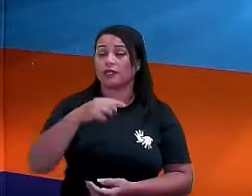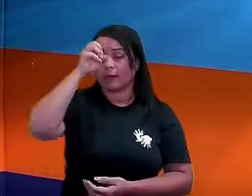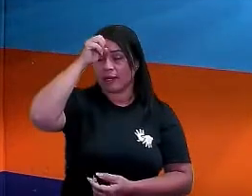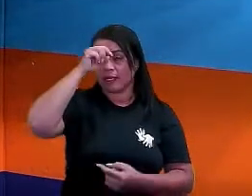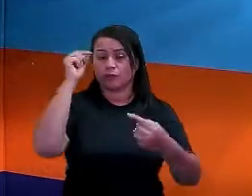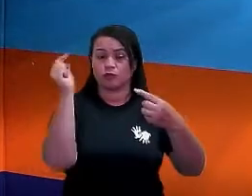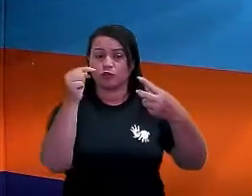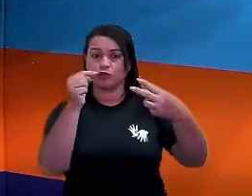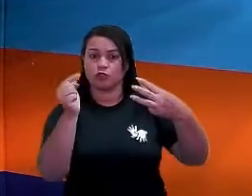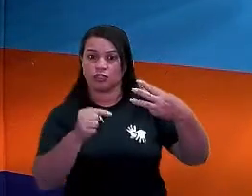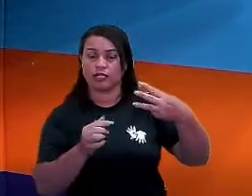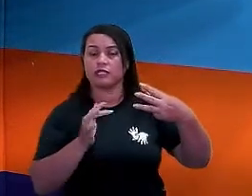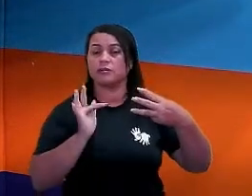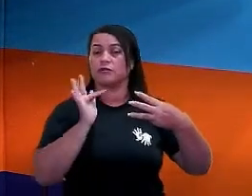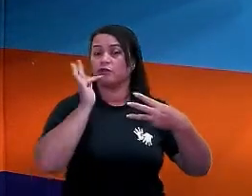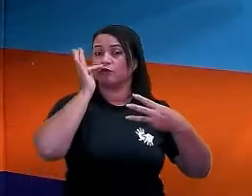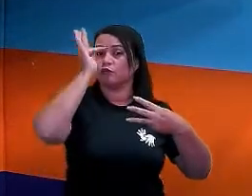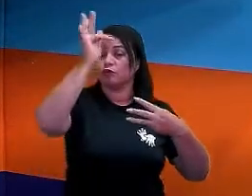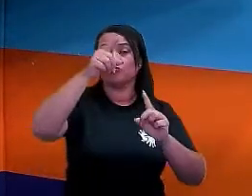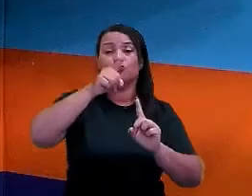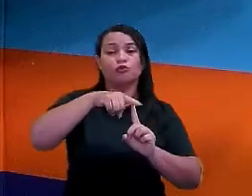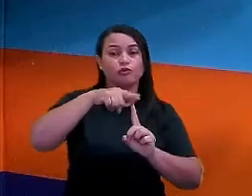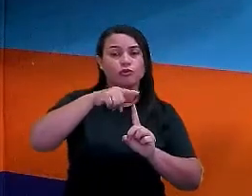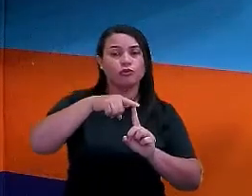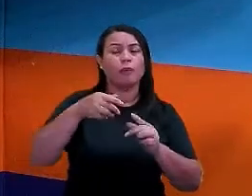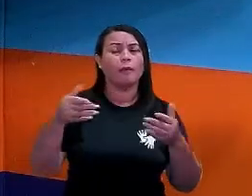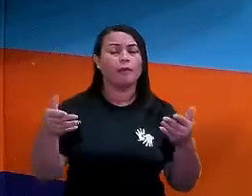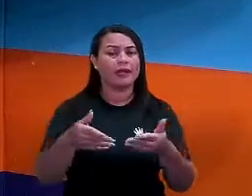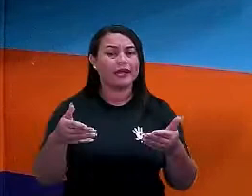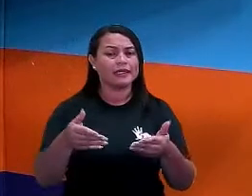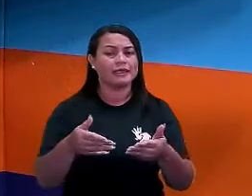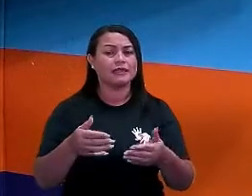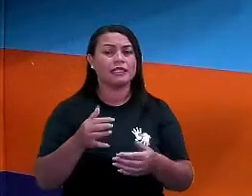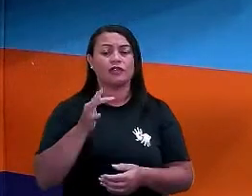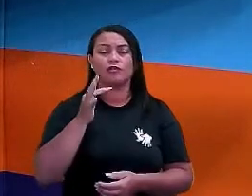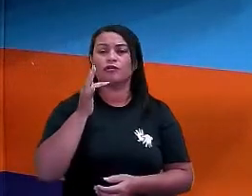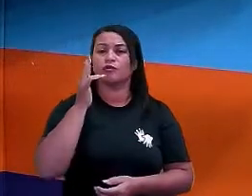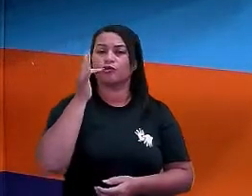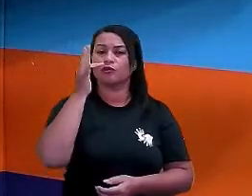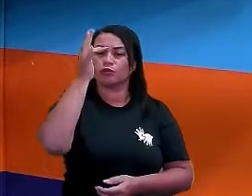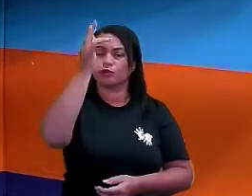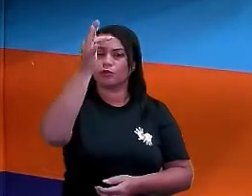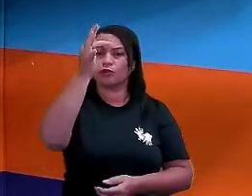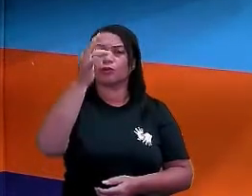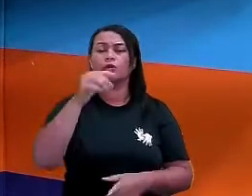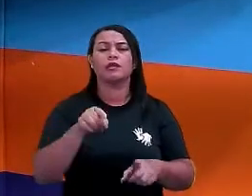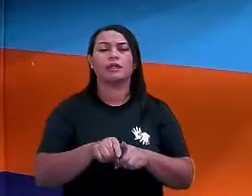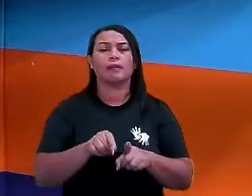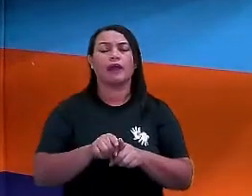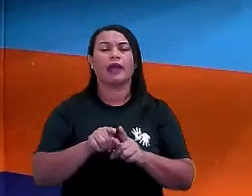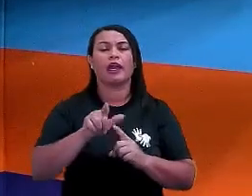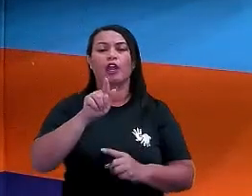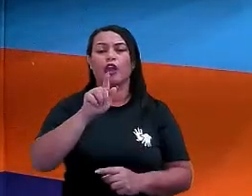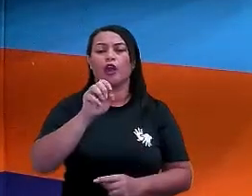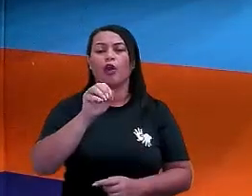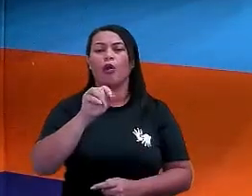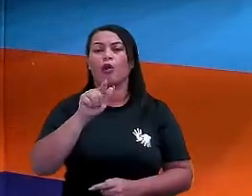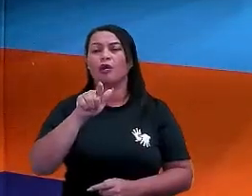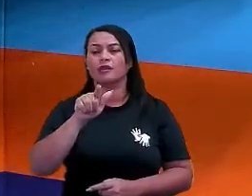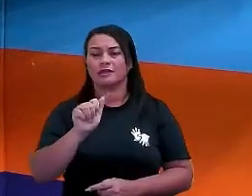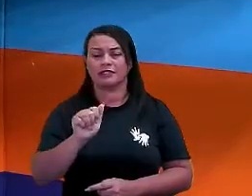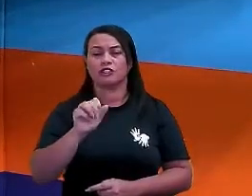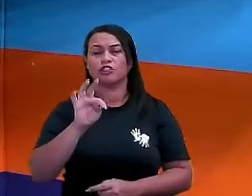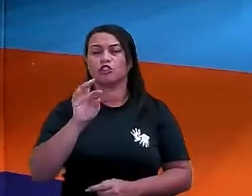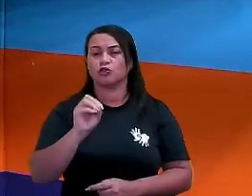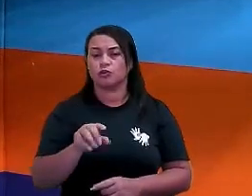3 tipos de futuro. Futuro, present continuous, indicando futuro, going to, indicando futuro,